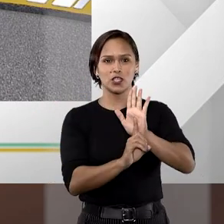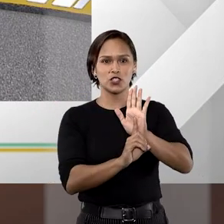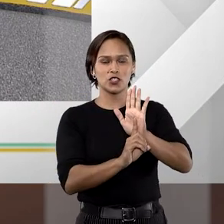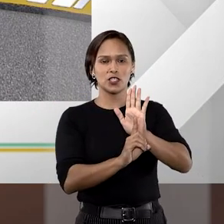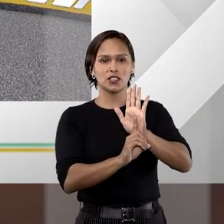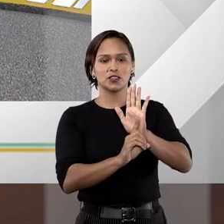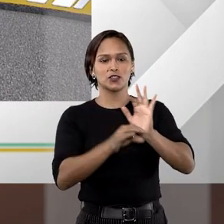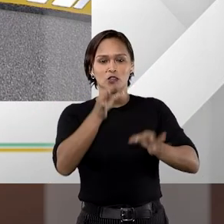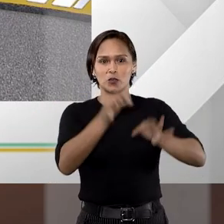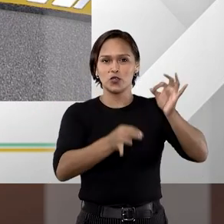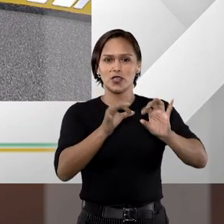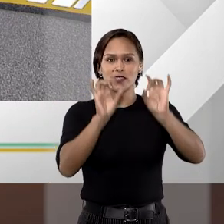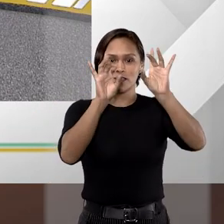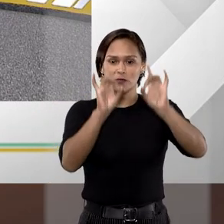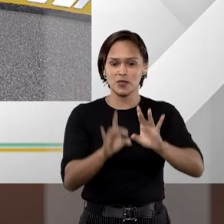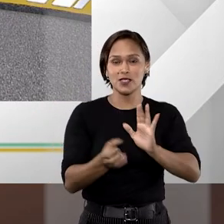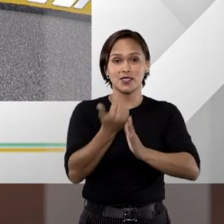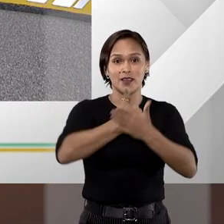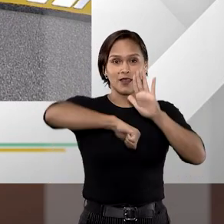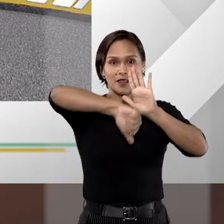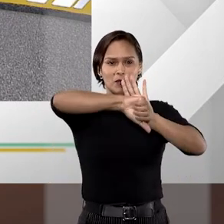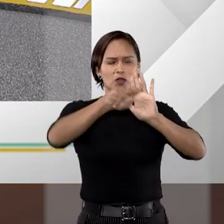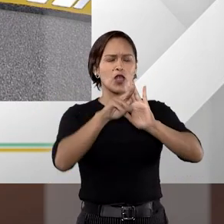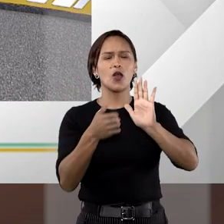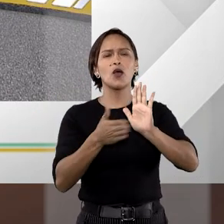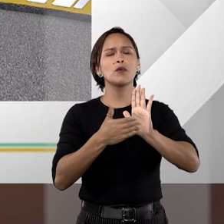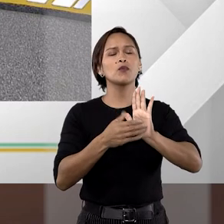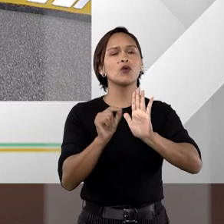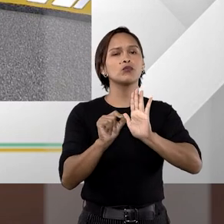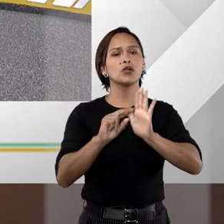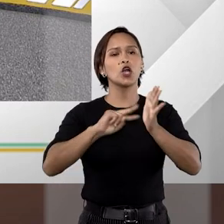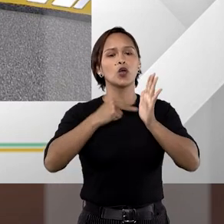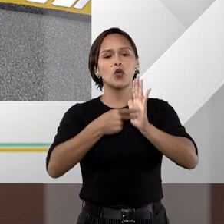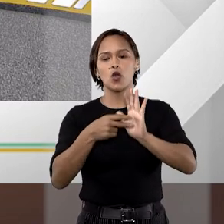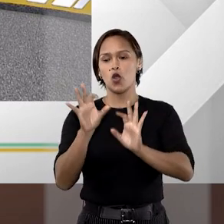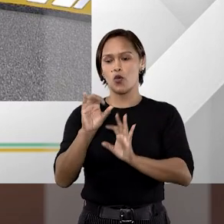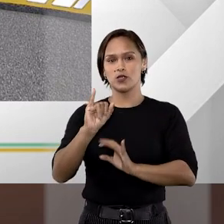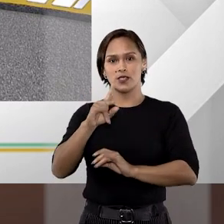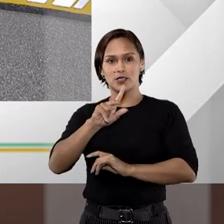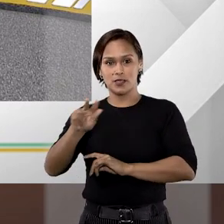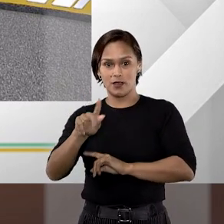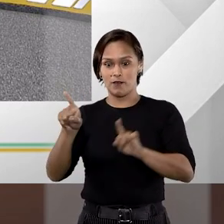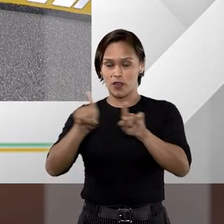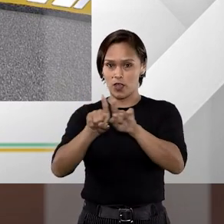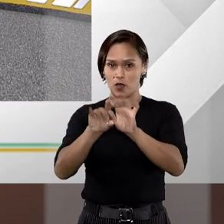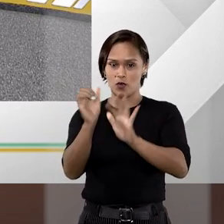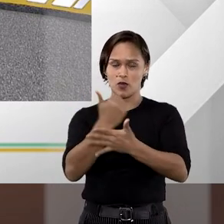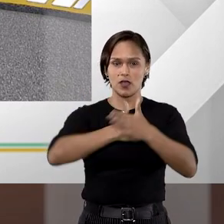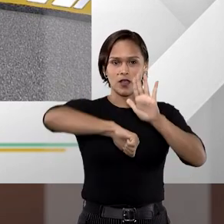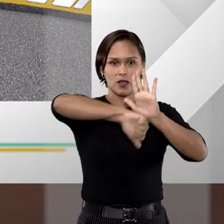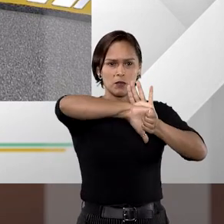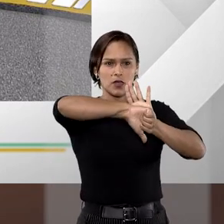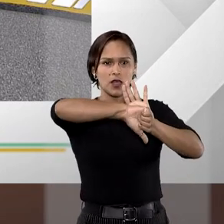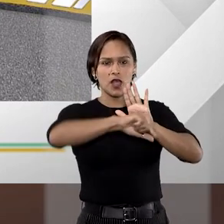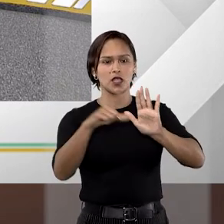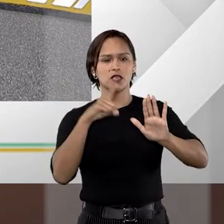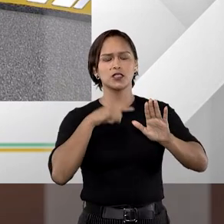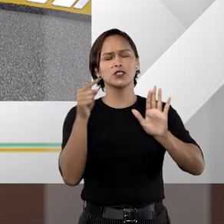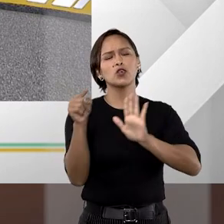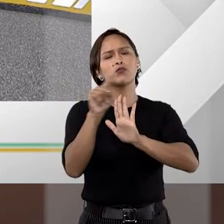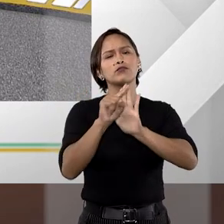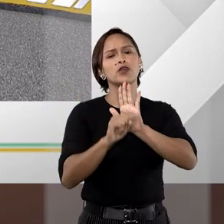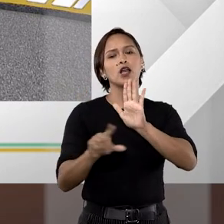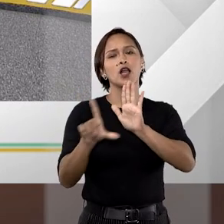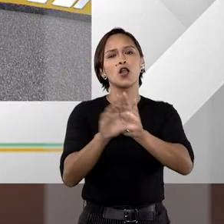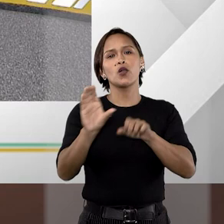direito sobre os juizados especiais criminais a propósito tanto juizados especiais cíveis quantos criminais